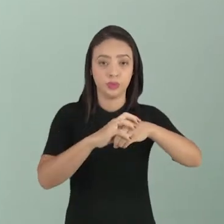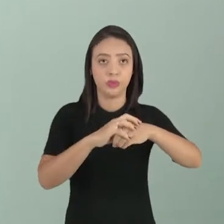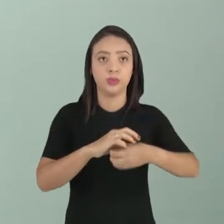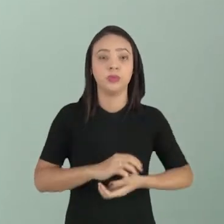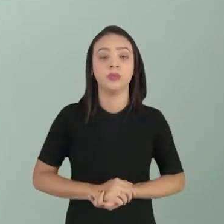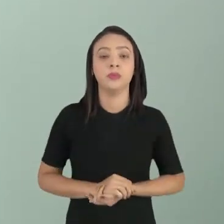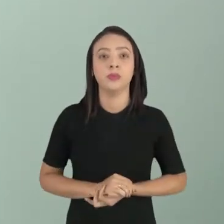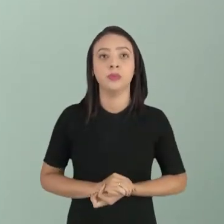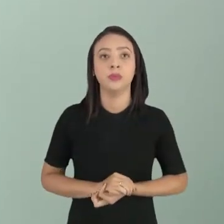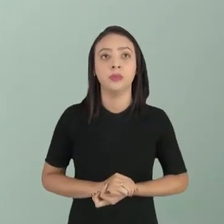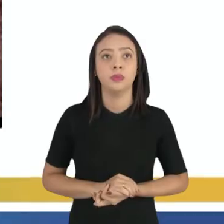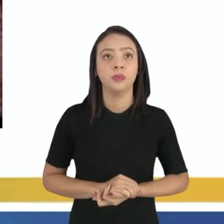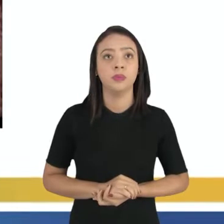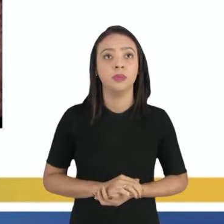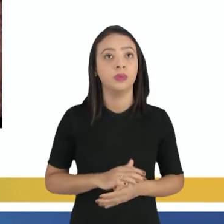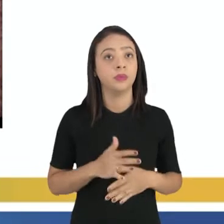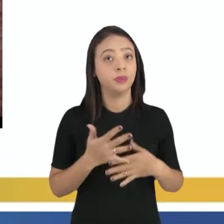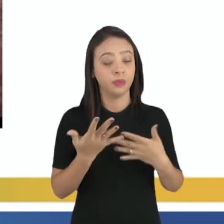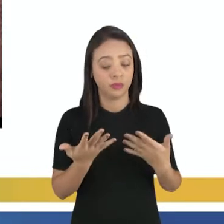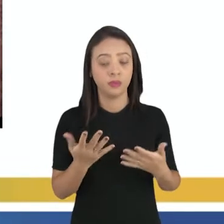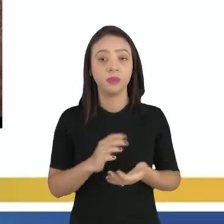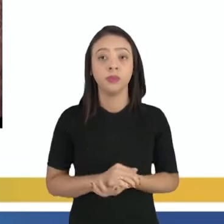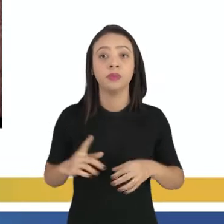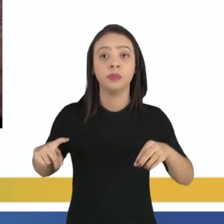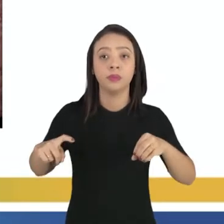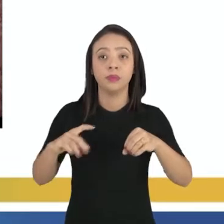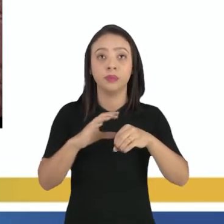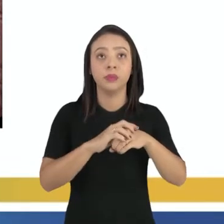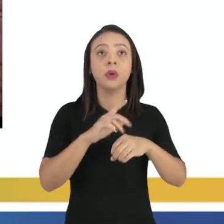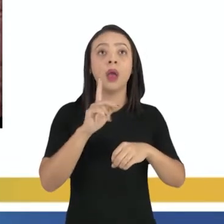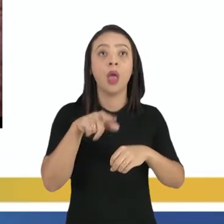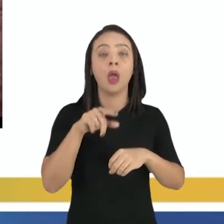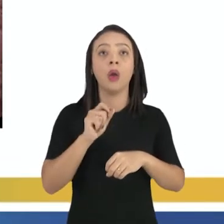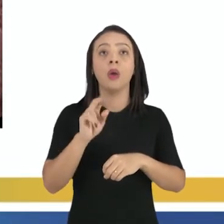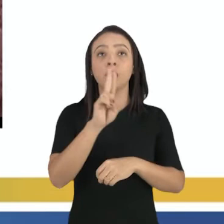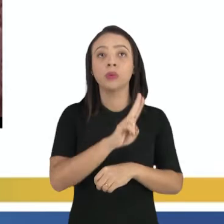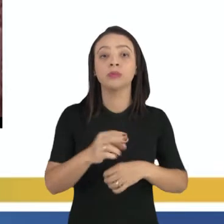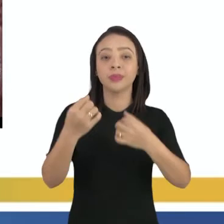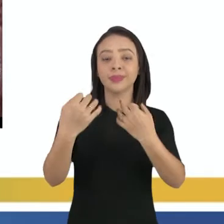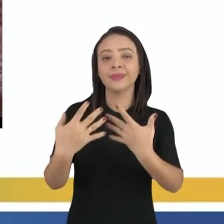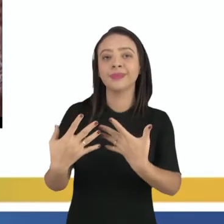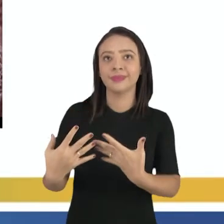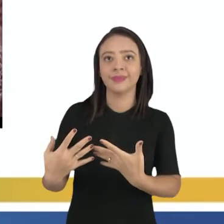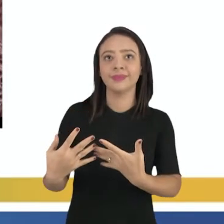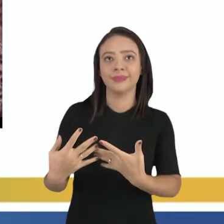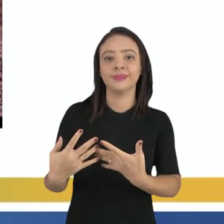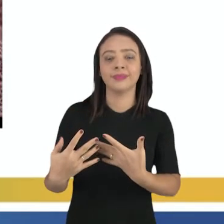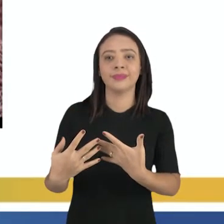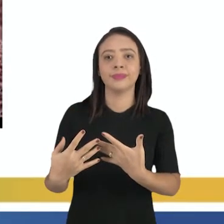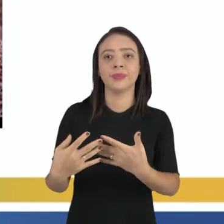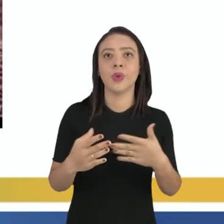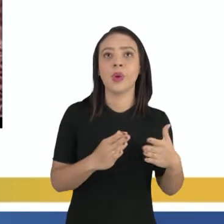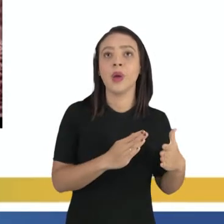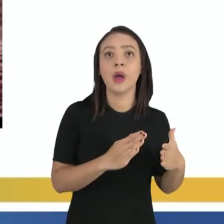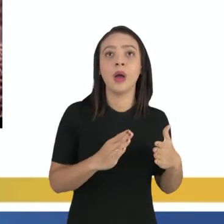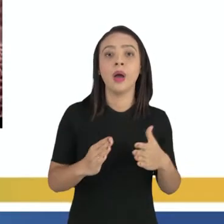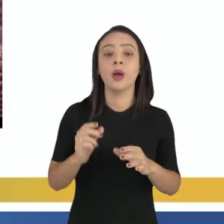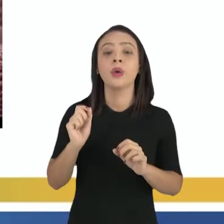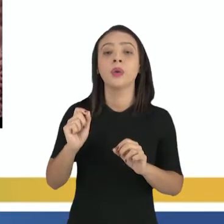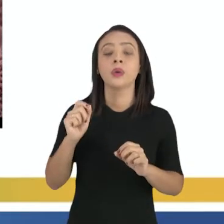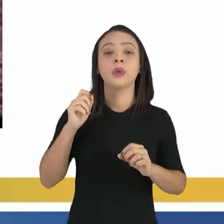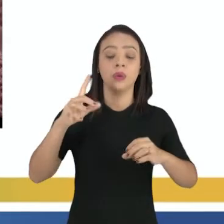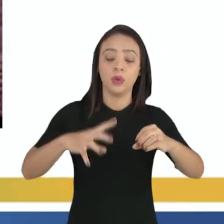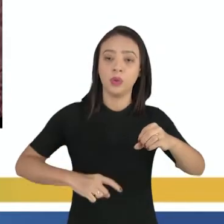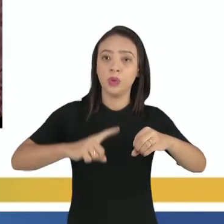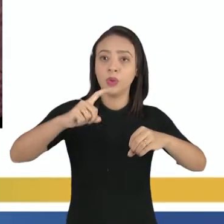fecundação. Bom, a fecundação é o termo utilizado, para denominar, ou seja, o processo em que um